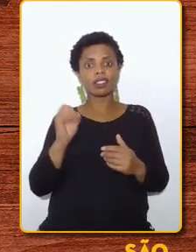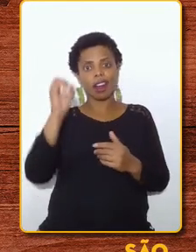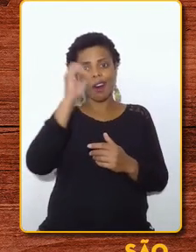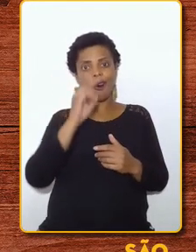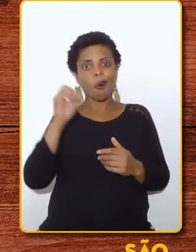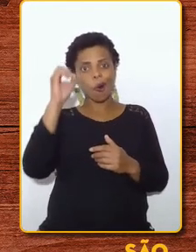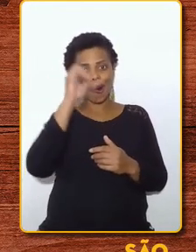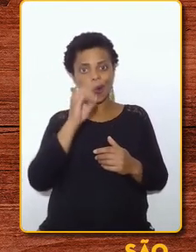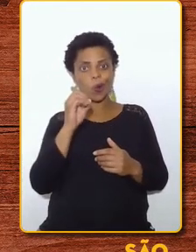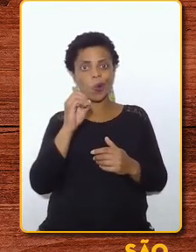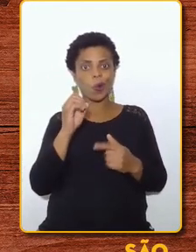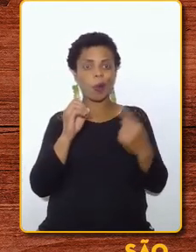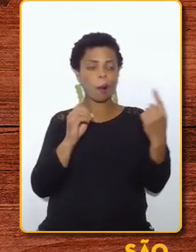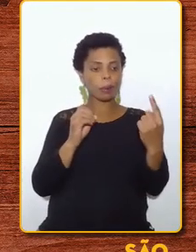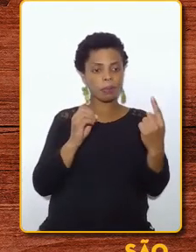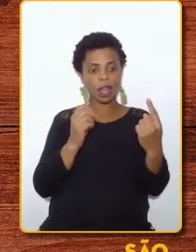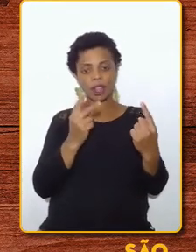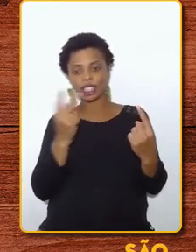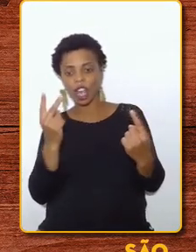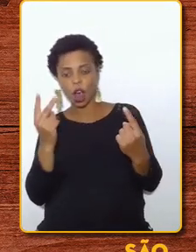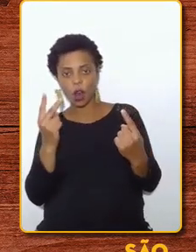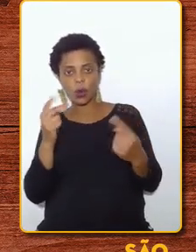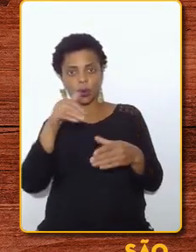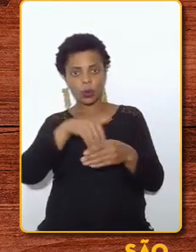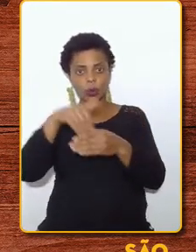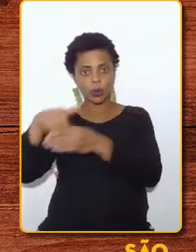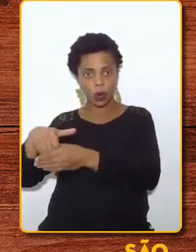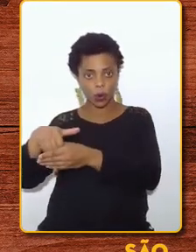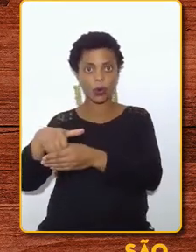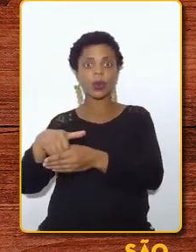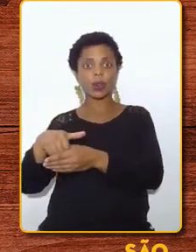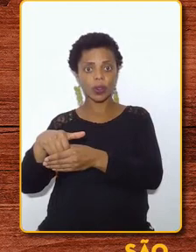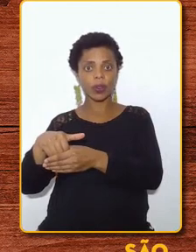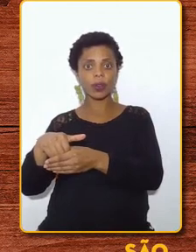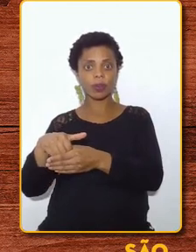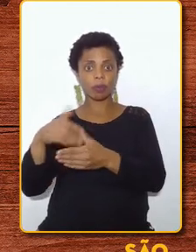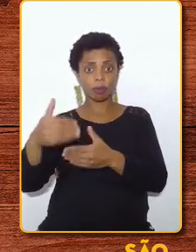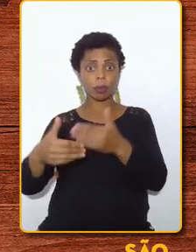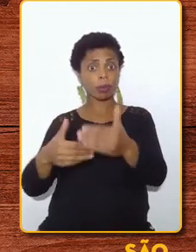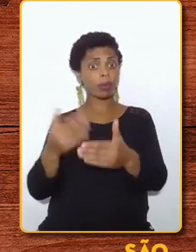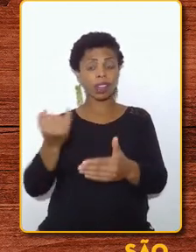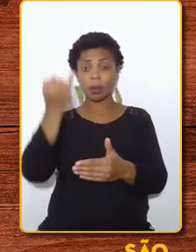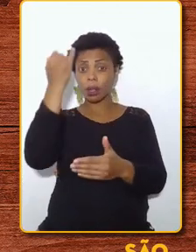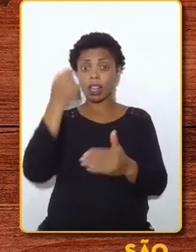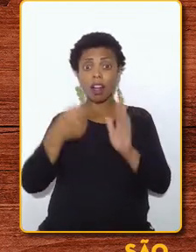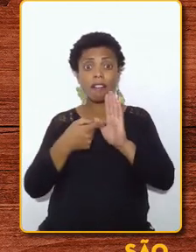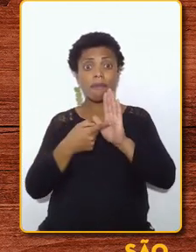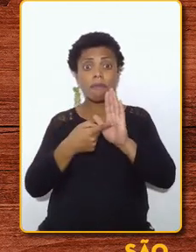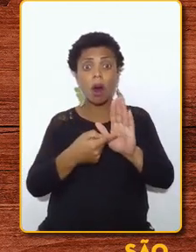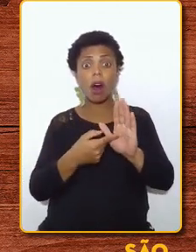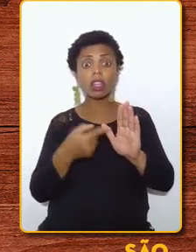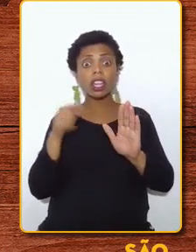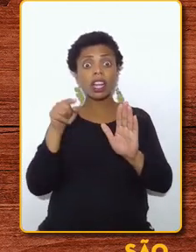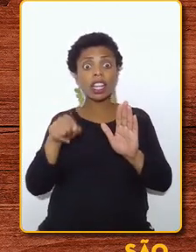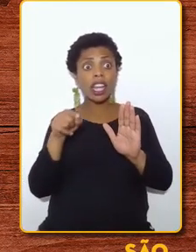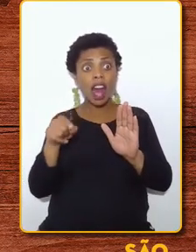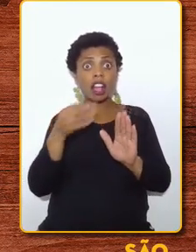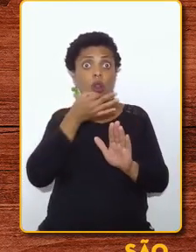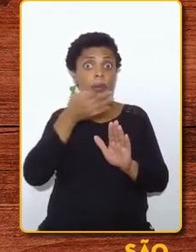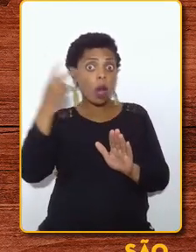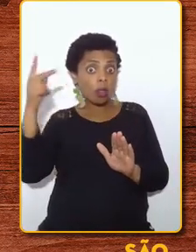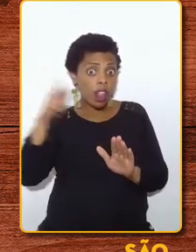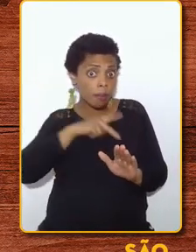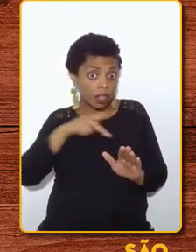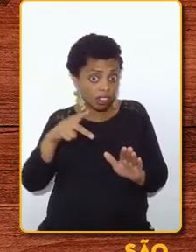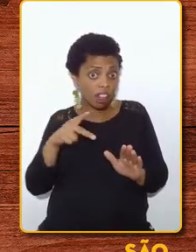entre o primeiro e o segundo turno, é fundamental que a gente fale como essa visão de mundo tem consequências práticas